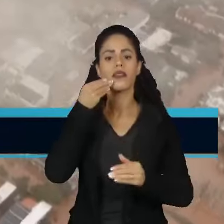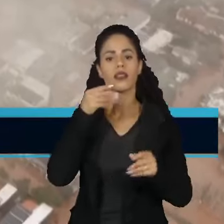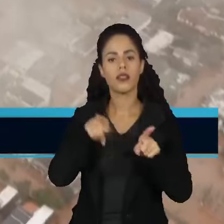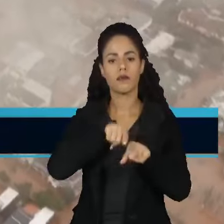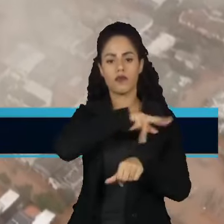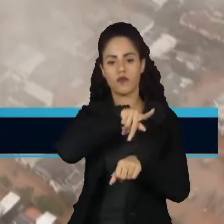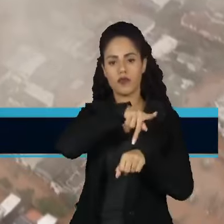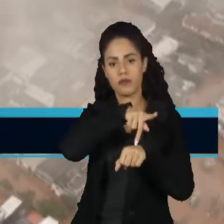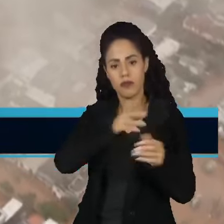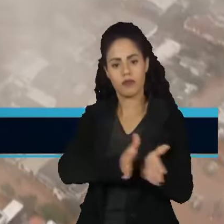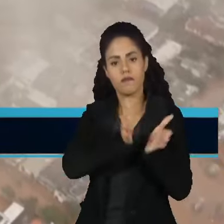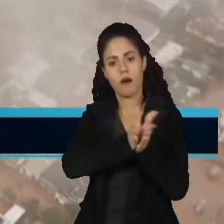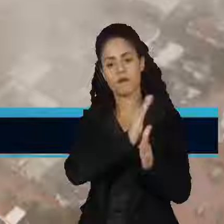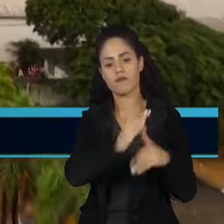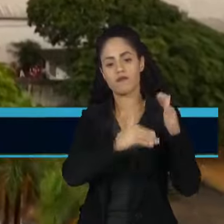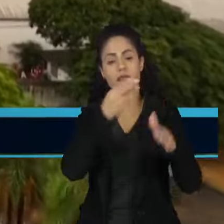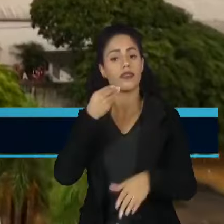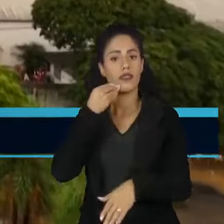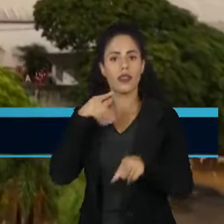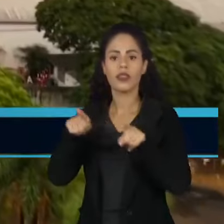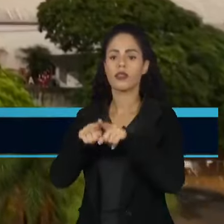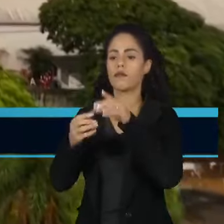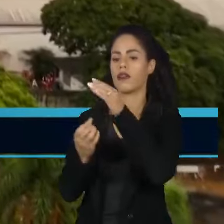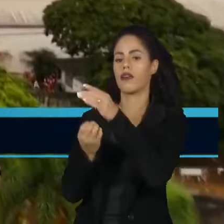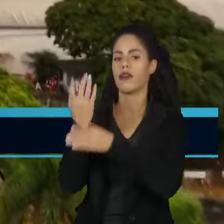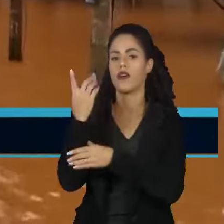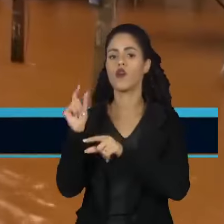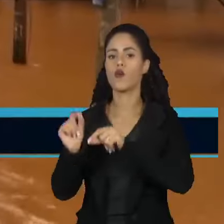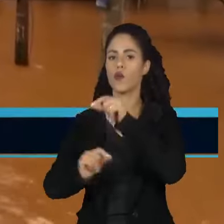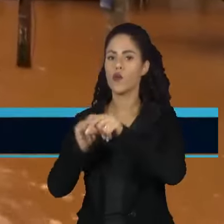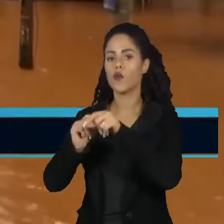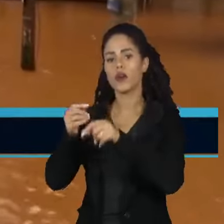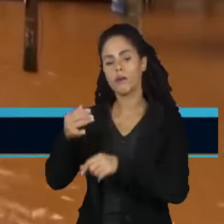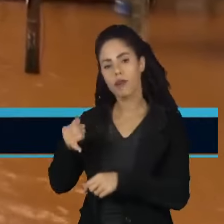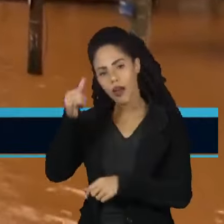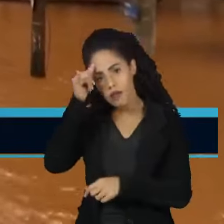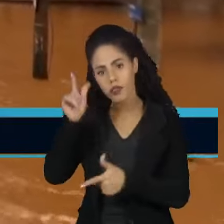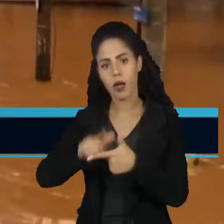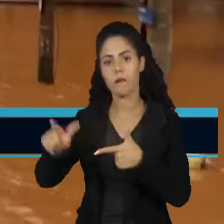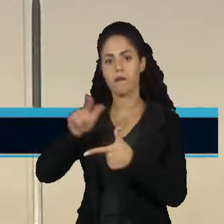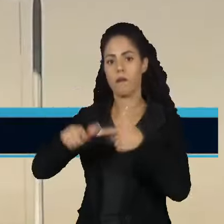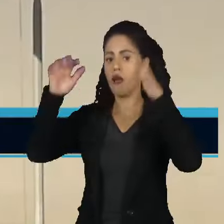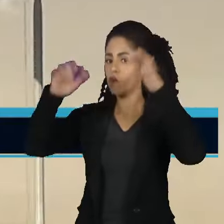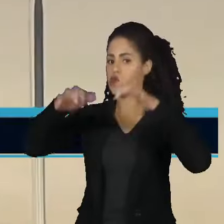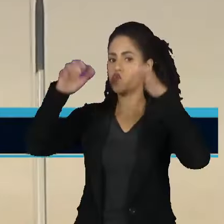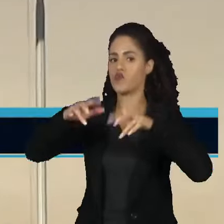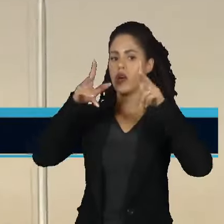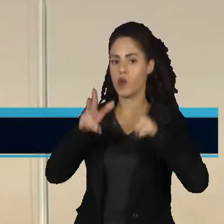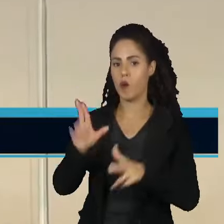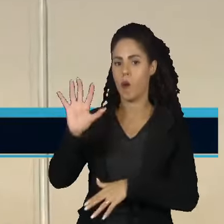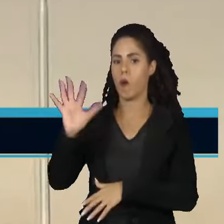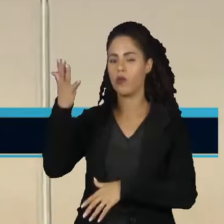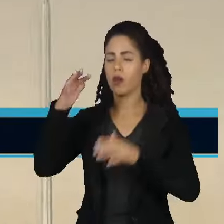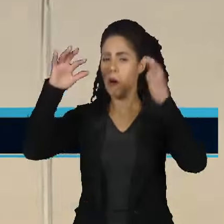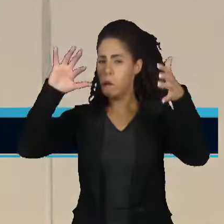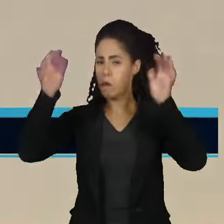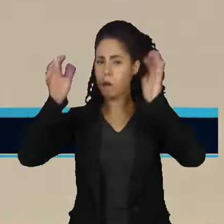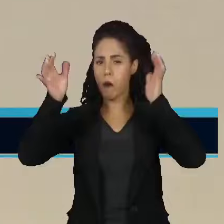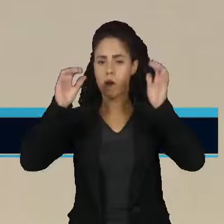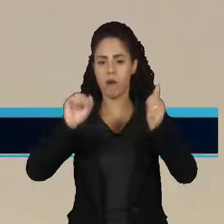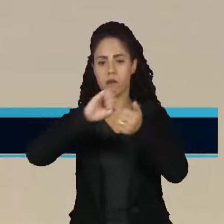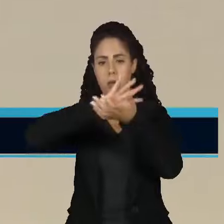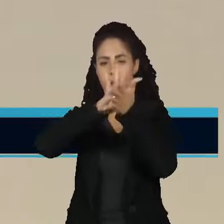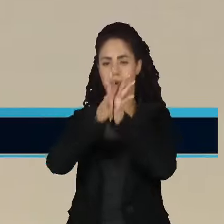pobres. Também discutiram a criação do Fundo de Prevenção a Catástrofes Climáticas Futuras. Ambos concordam com a importância